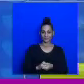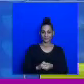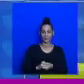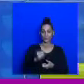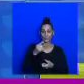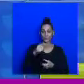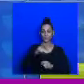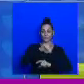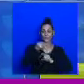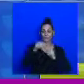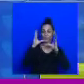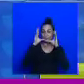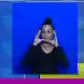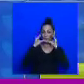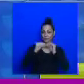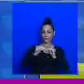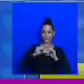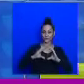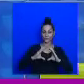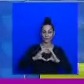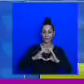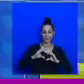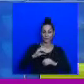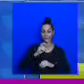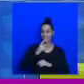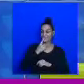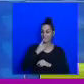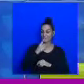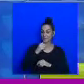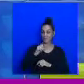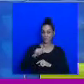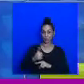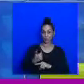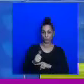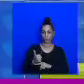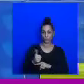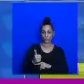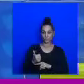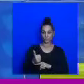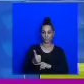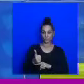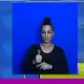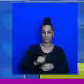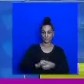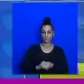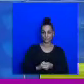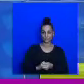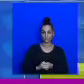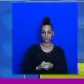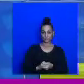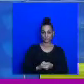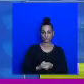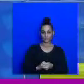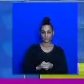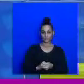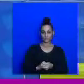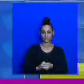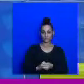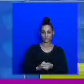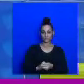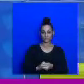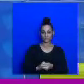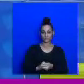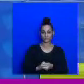O último sorteio da noite. Bola vermelha, número 11. Vermelha, 11.